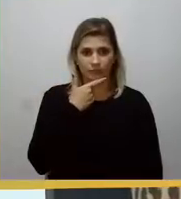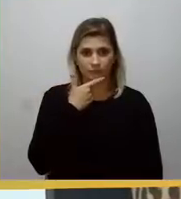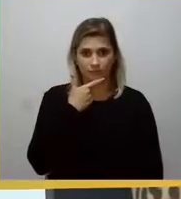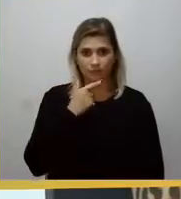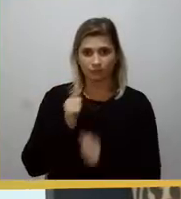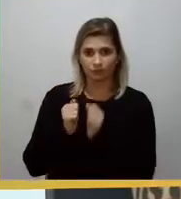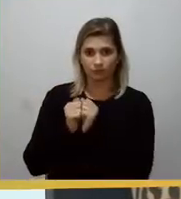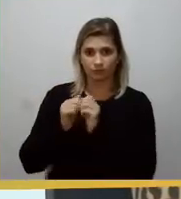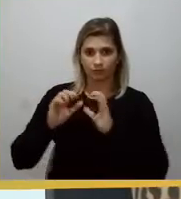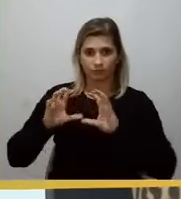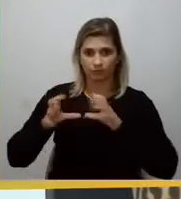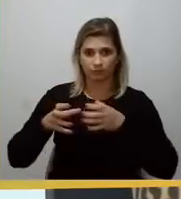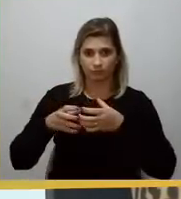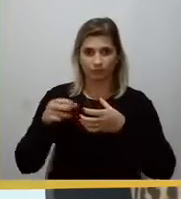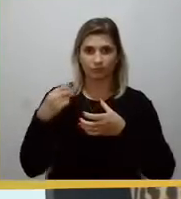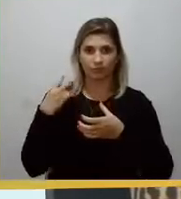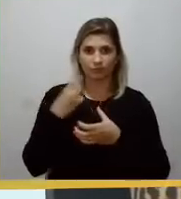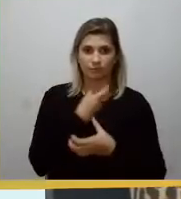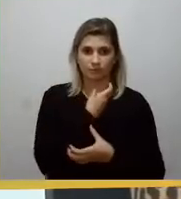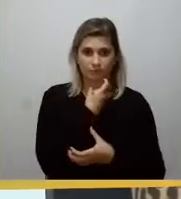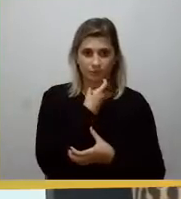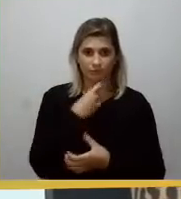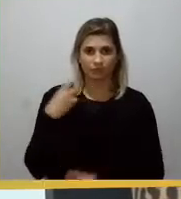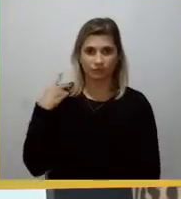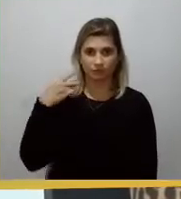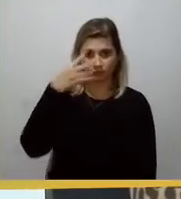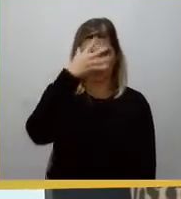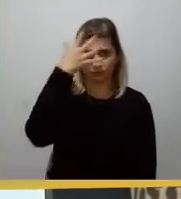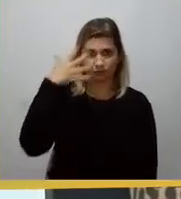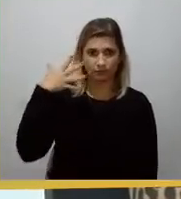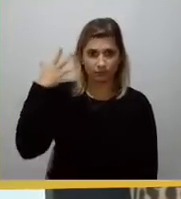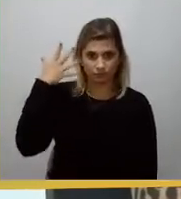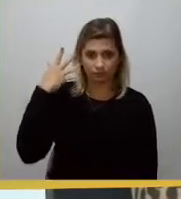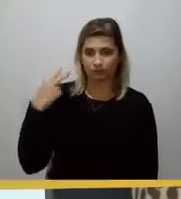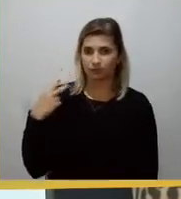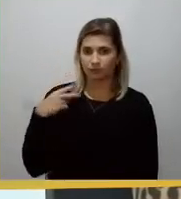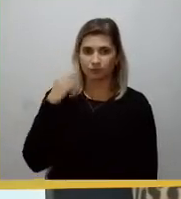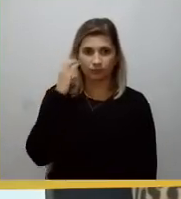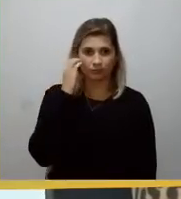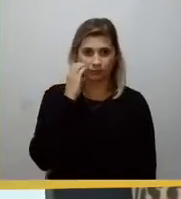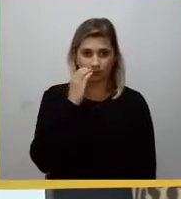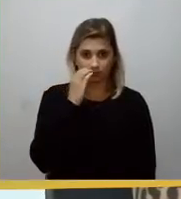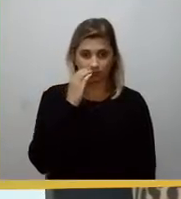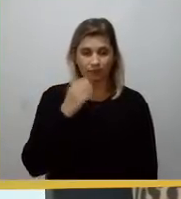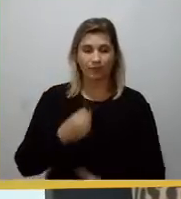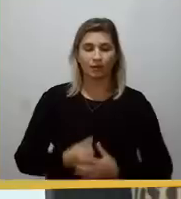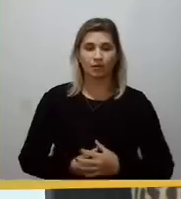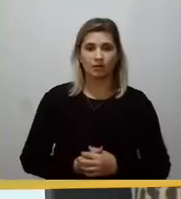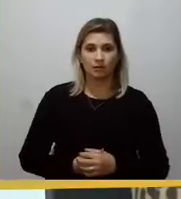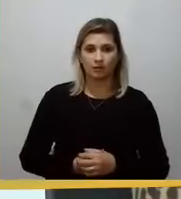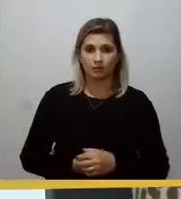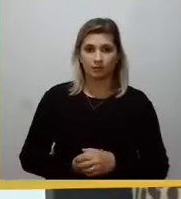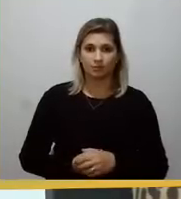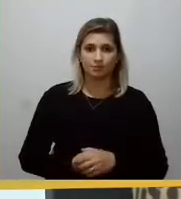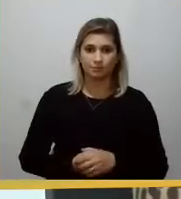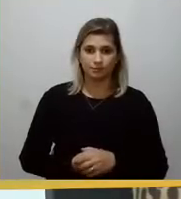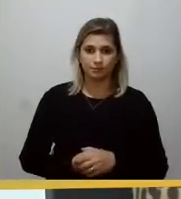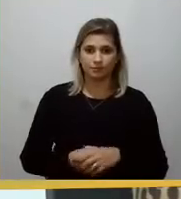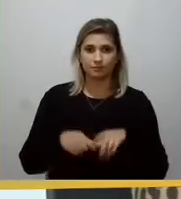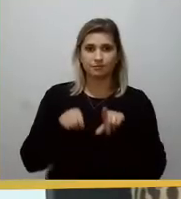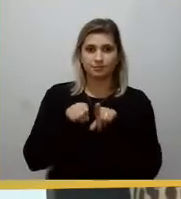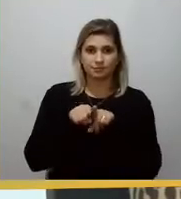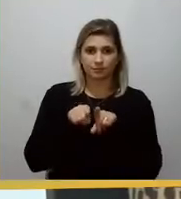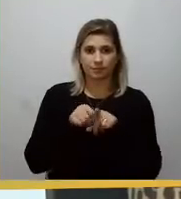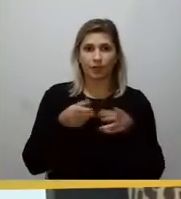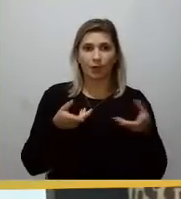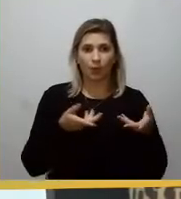vereadora Suzana, vereadora Katsumi, vereador Jair e o nosso depoente,